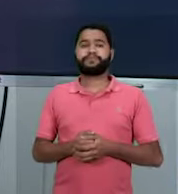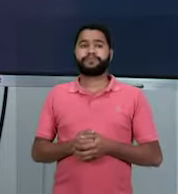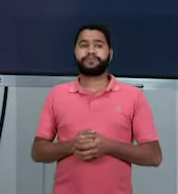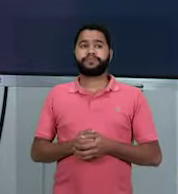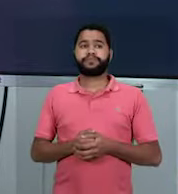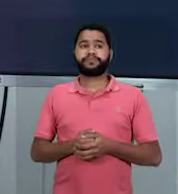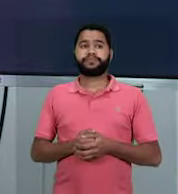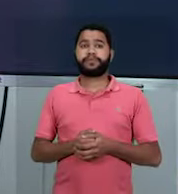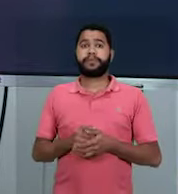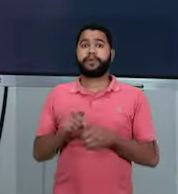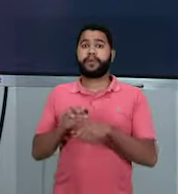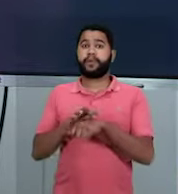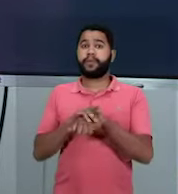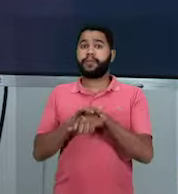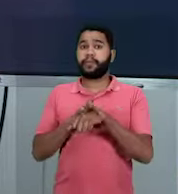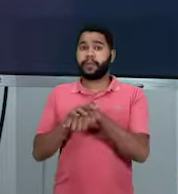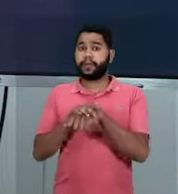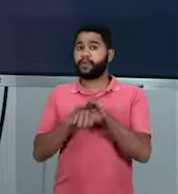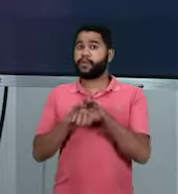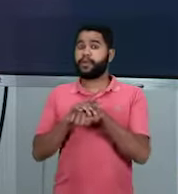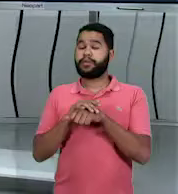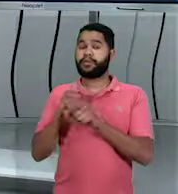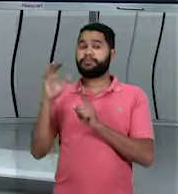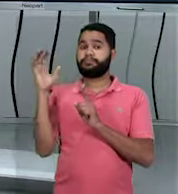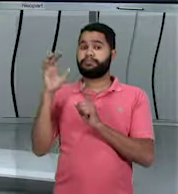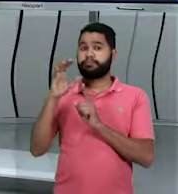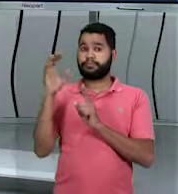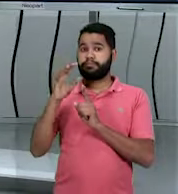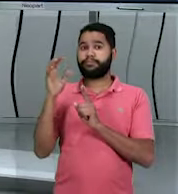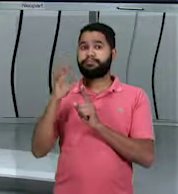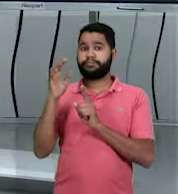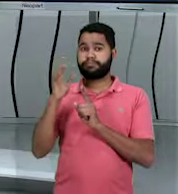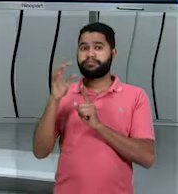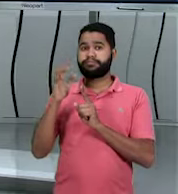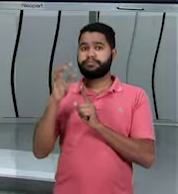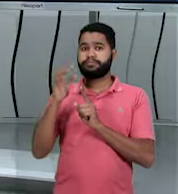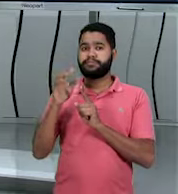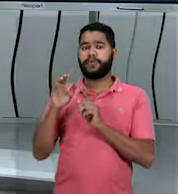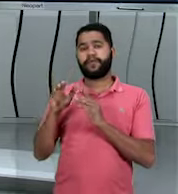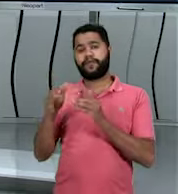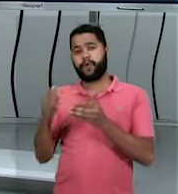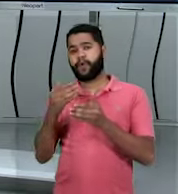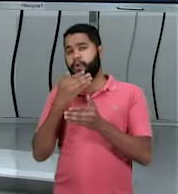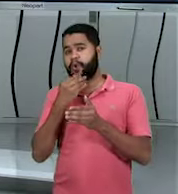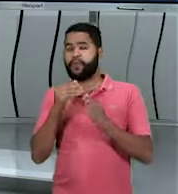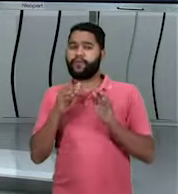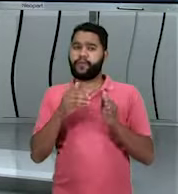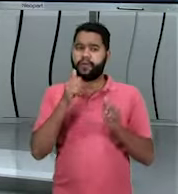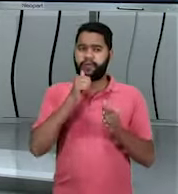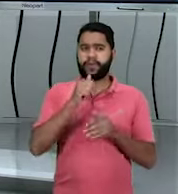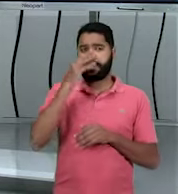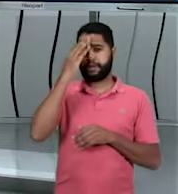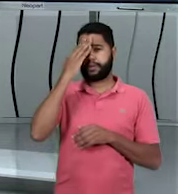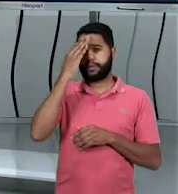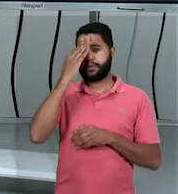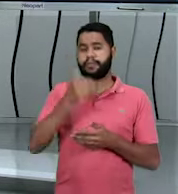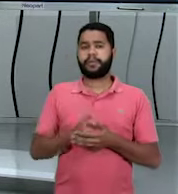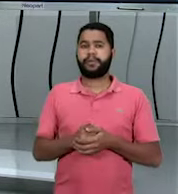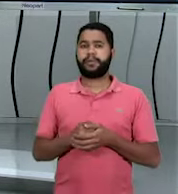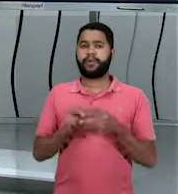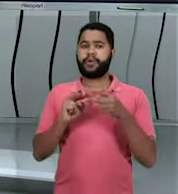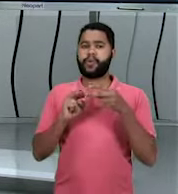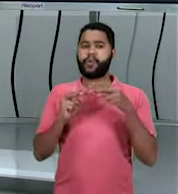ela vai ser uma doença influenciada pelo sexo. Como assim, Vinícius? Nós sabemos que o gene,